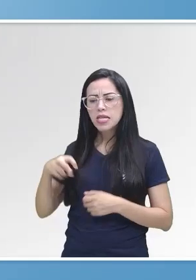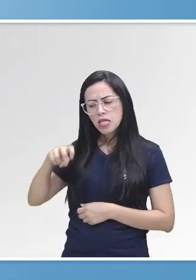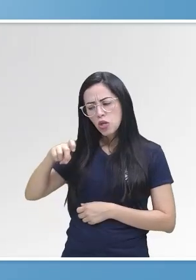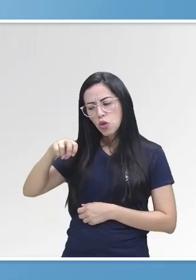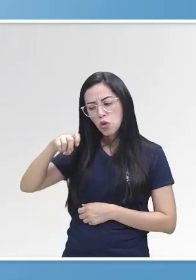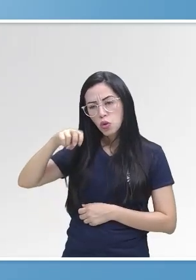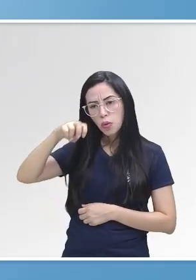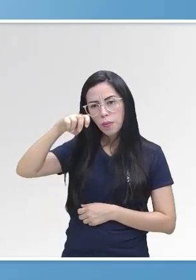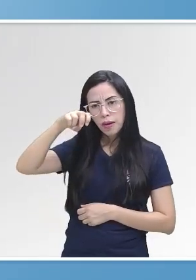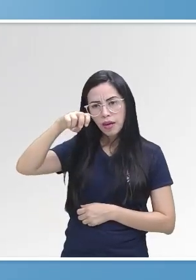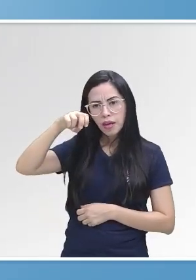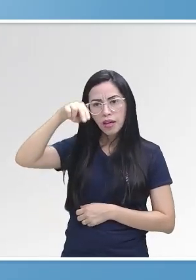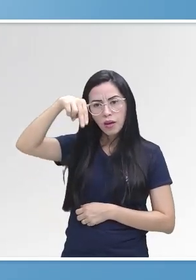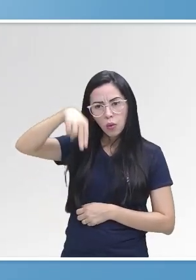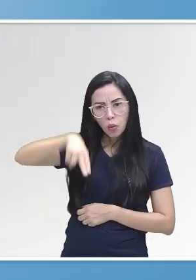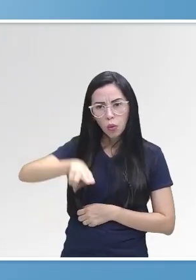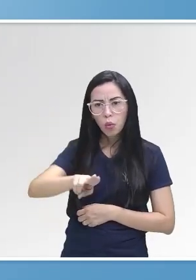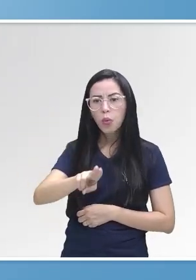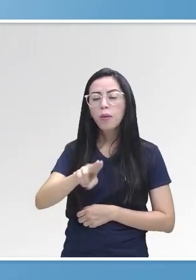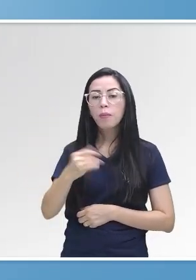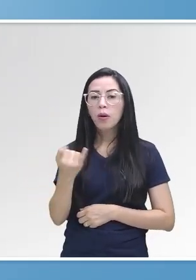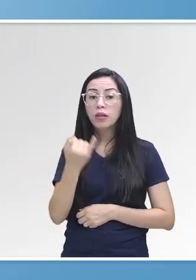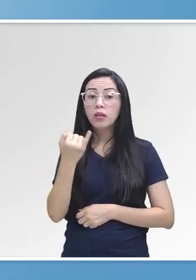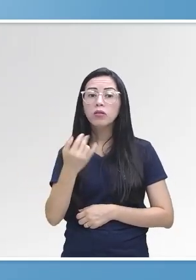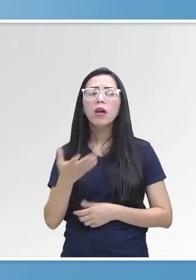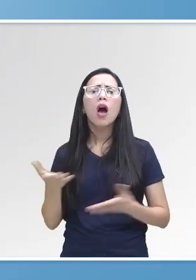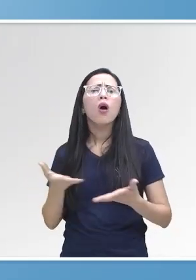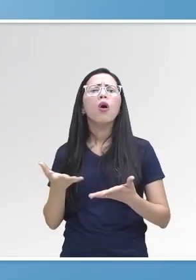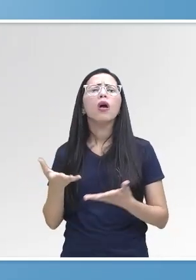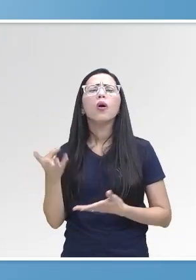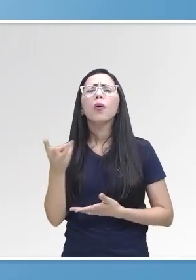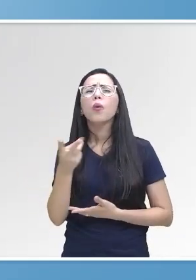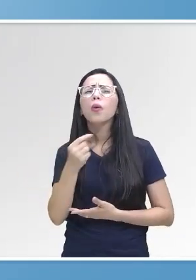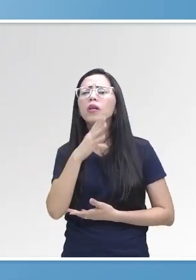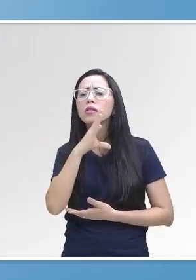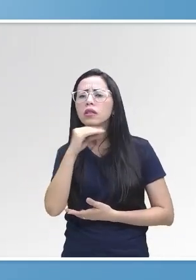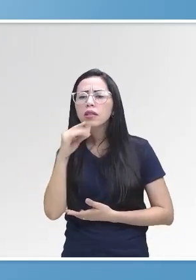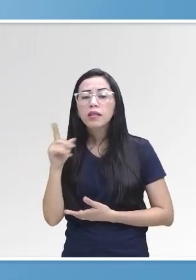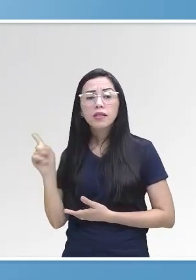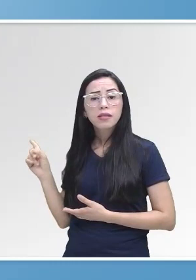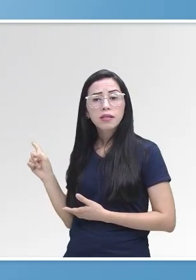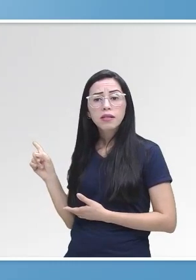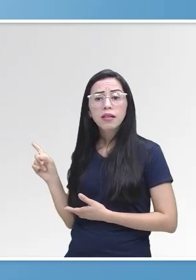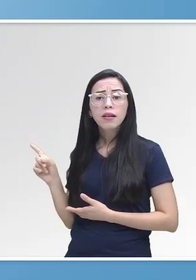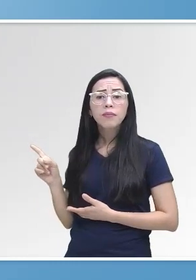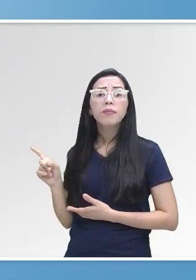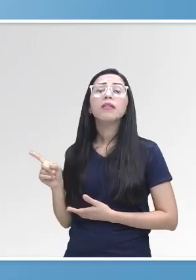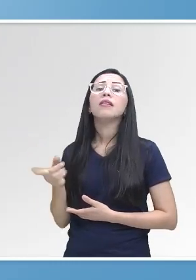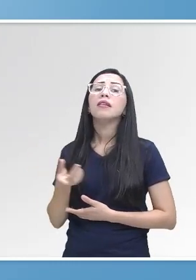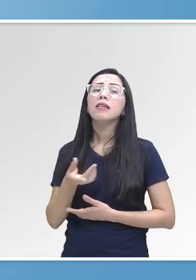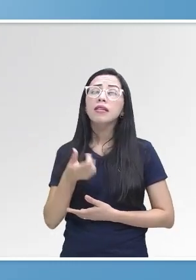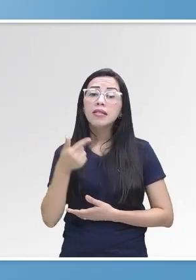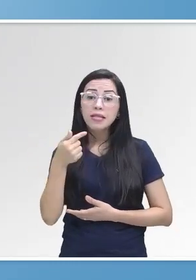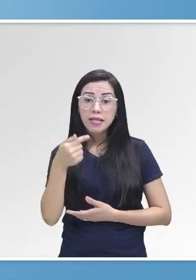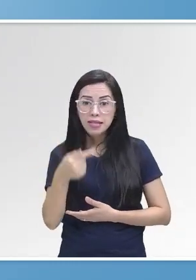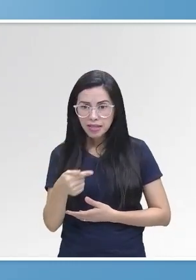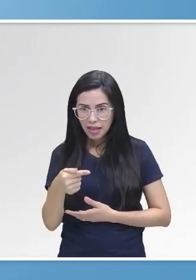quantas crianças têm nesse escorrega para contar um dois três quatro cinco seis sete